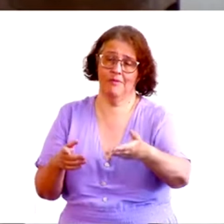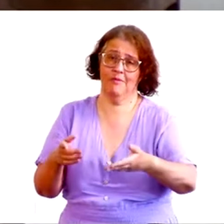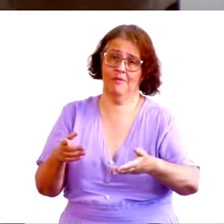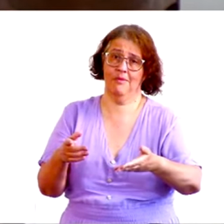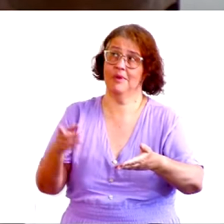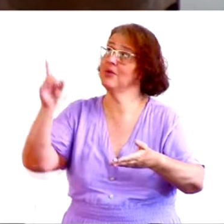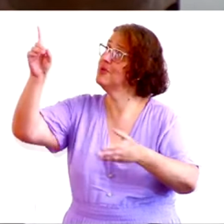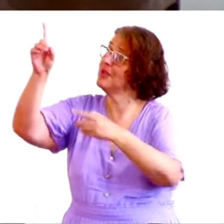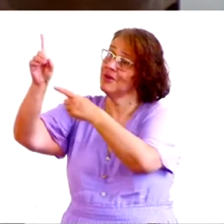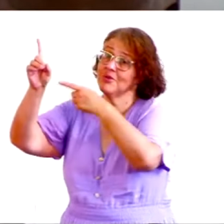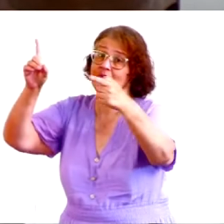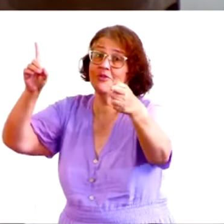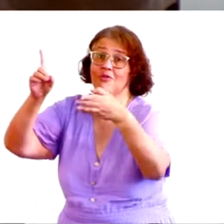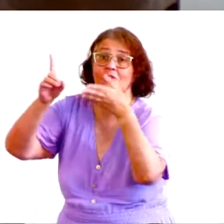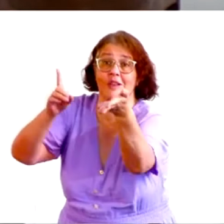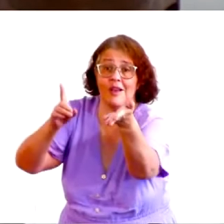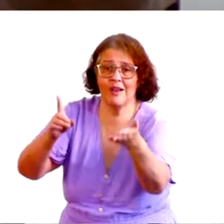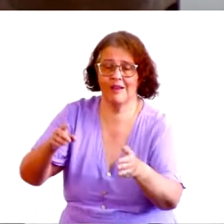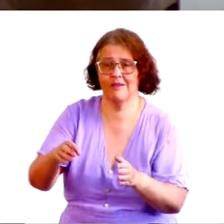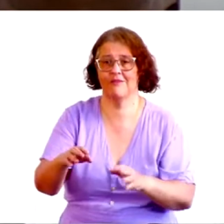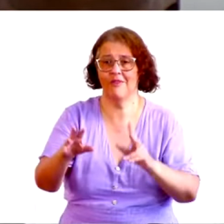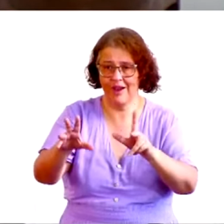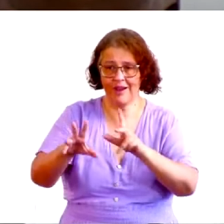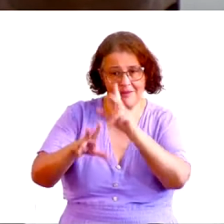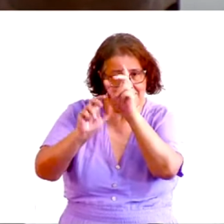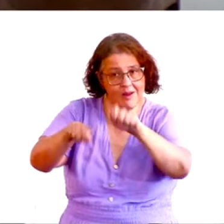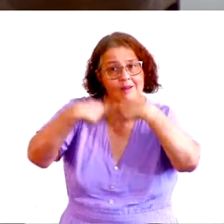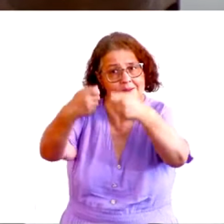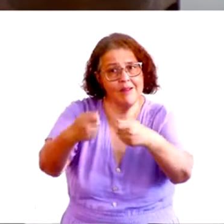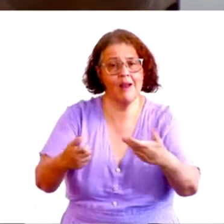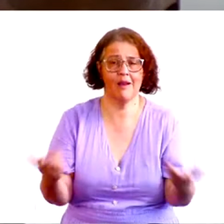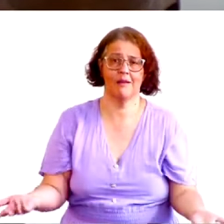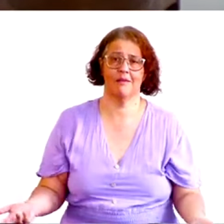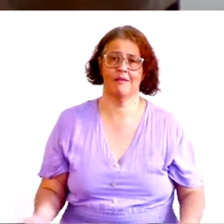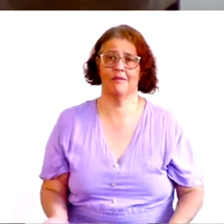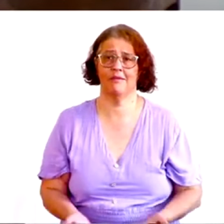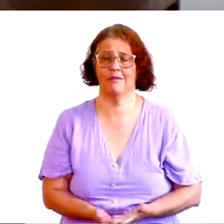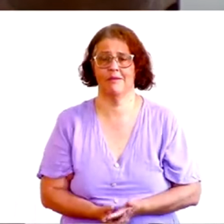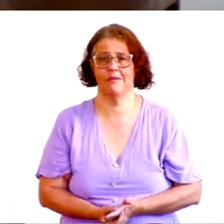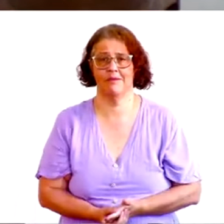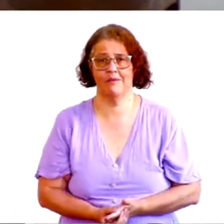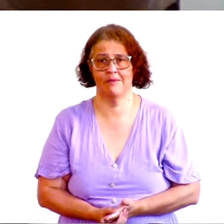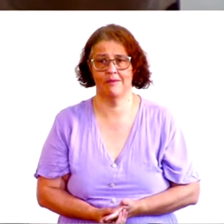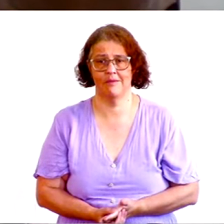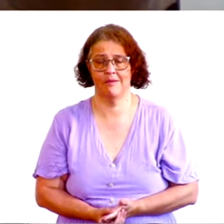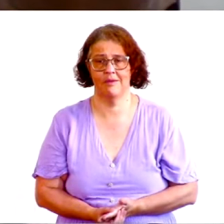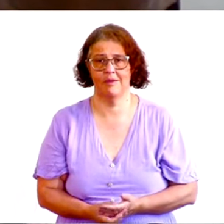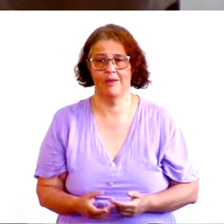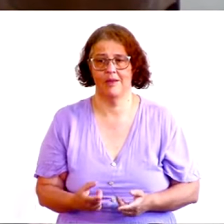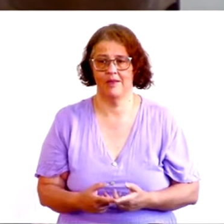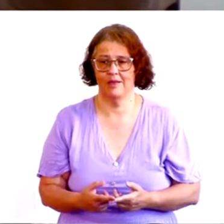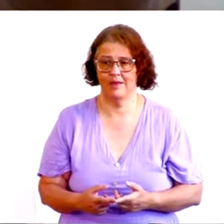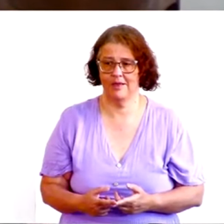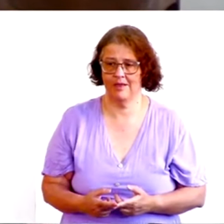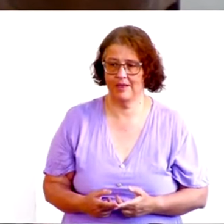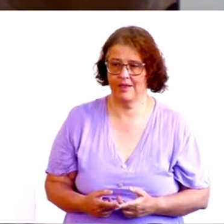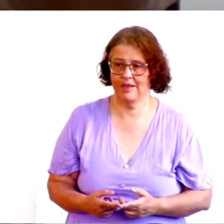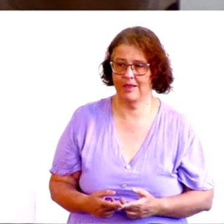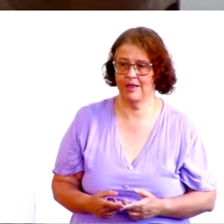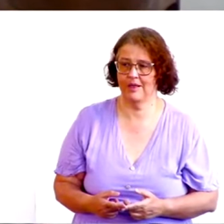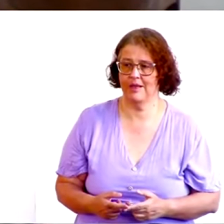futuro ainda pensando em porque comemorar Natal Veja essa outra expressão pai da eternidade